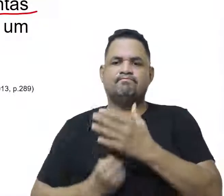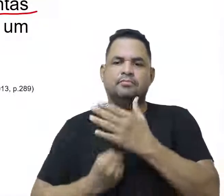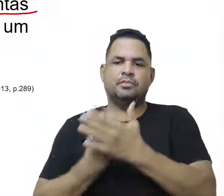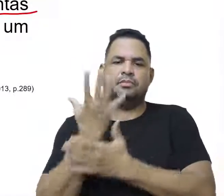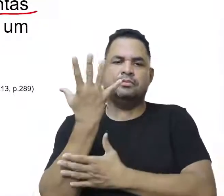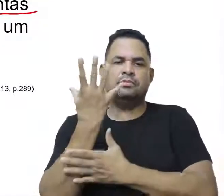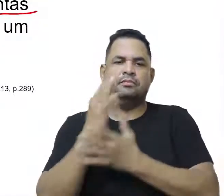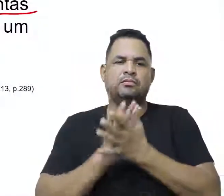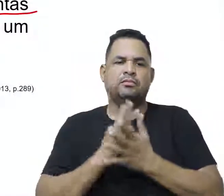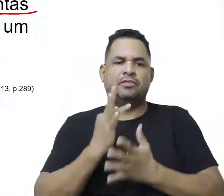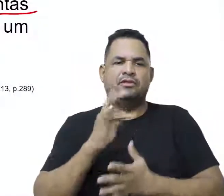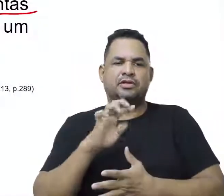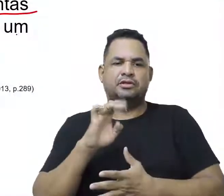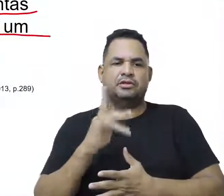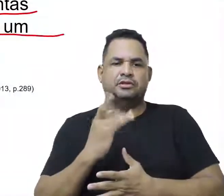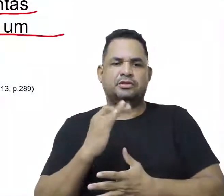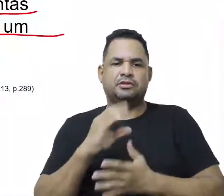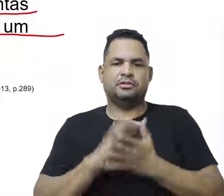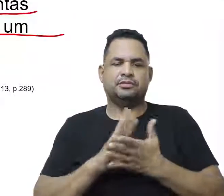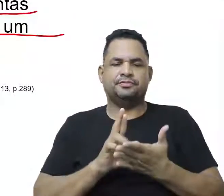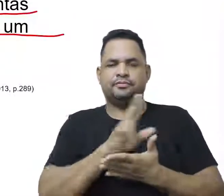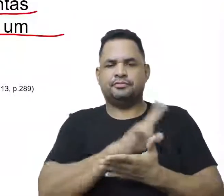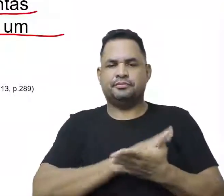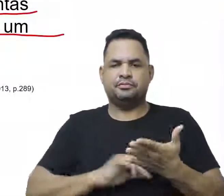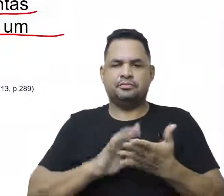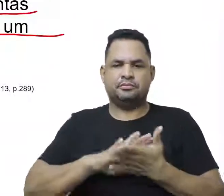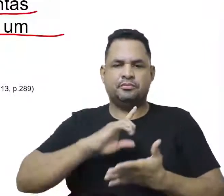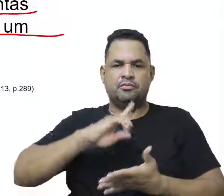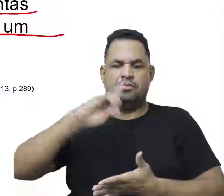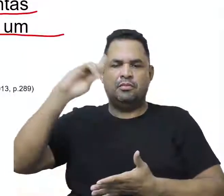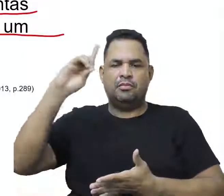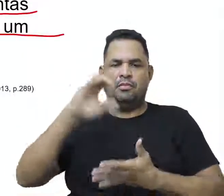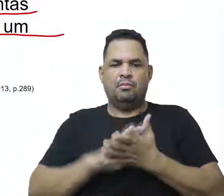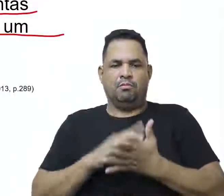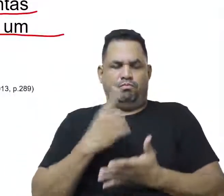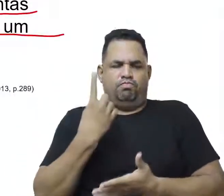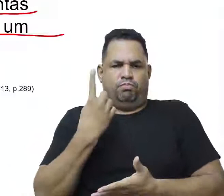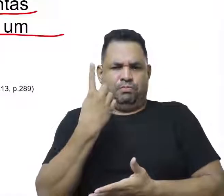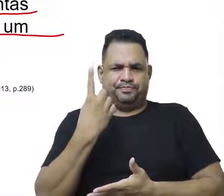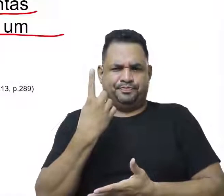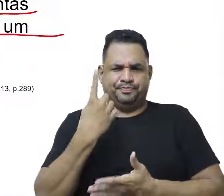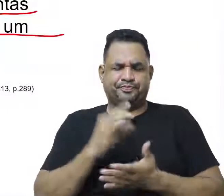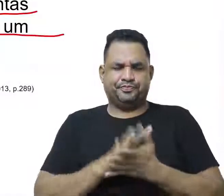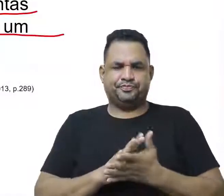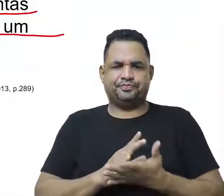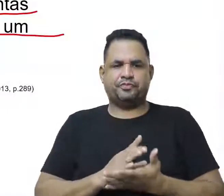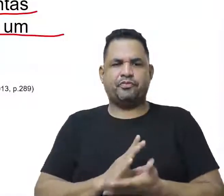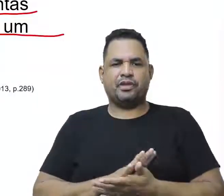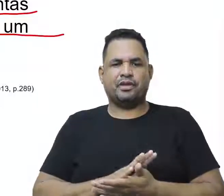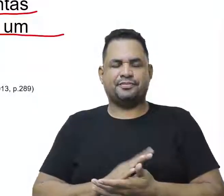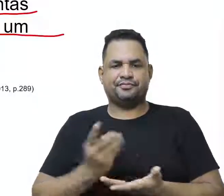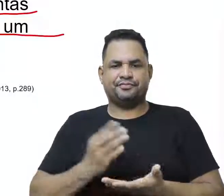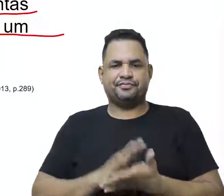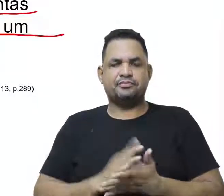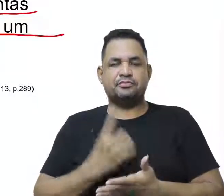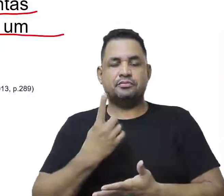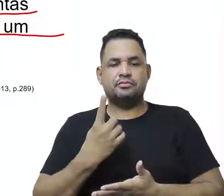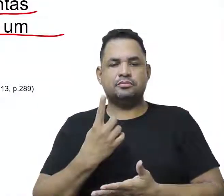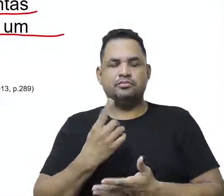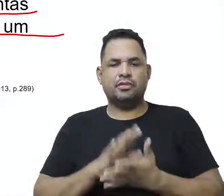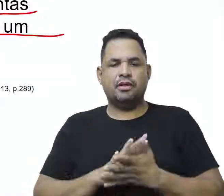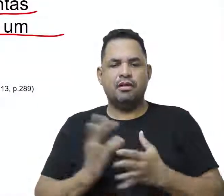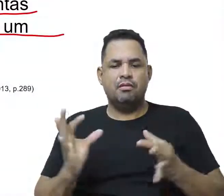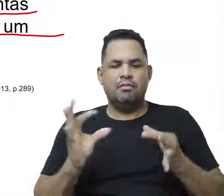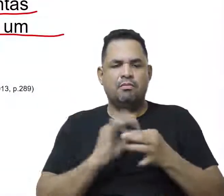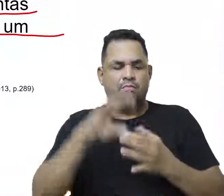né fetichismo vários Deuses ou Deus único e onipotente essa ligação com as